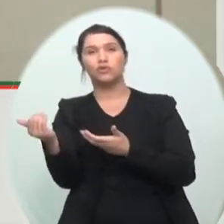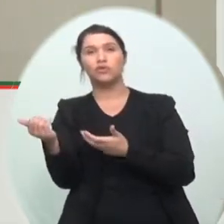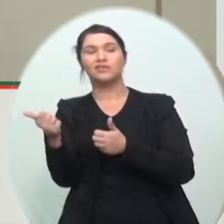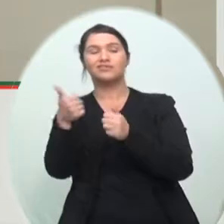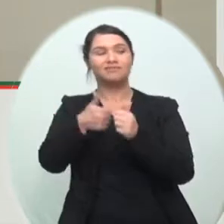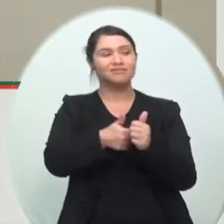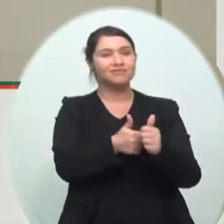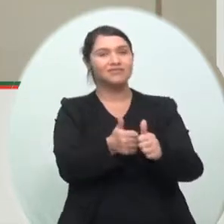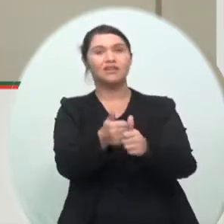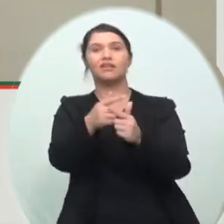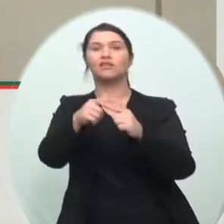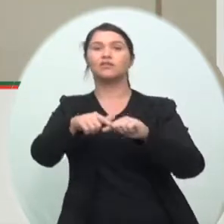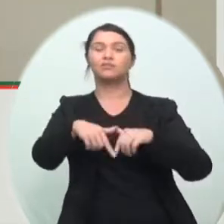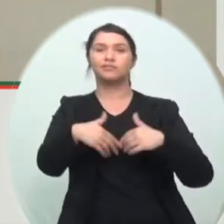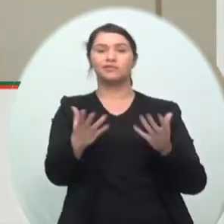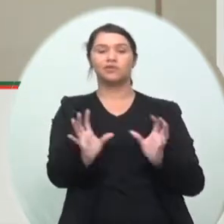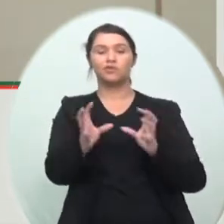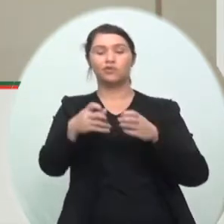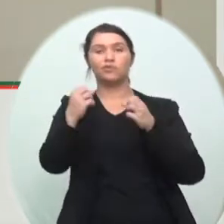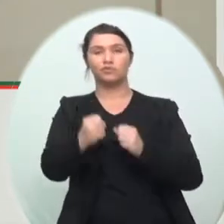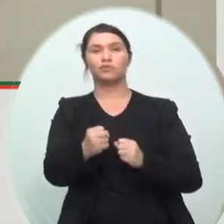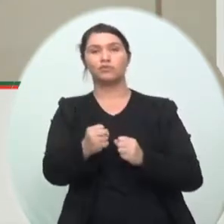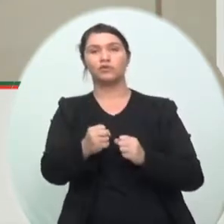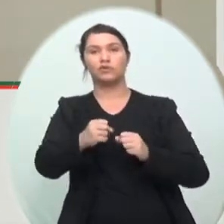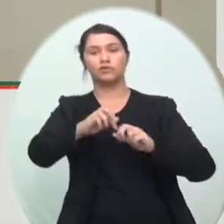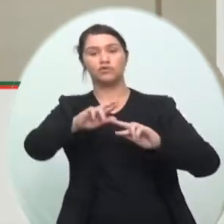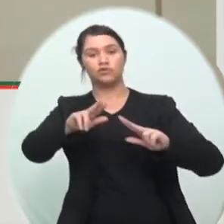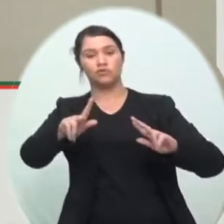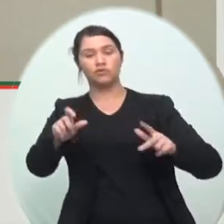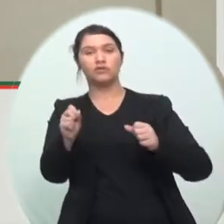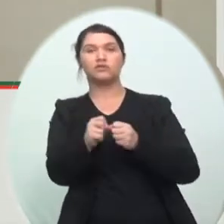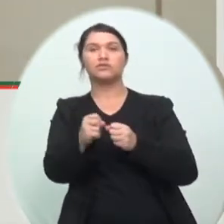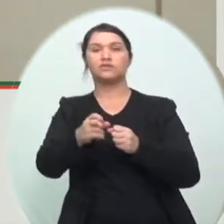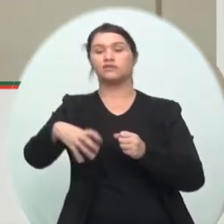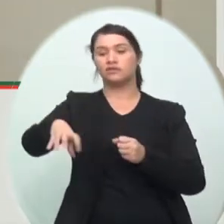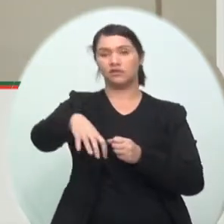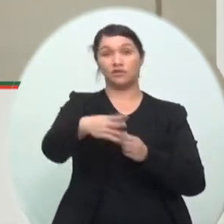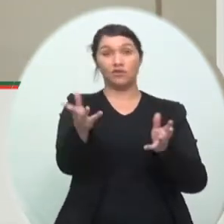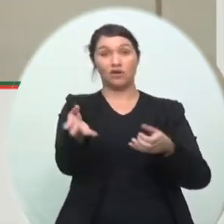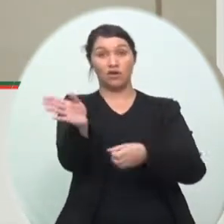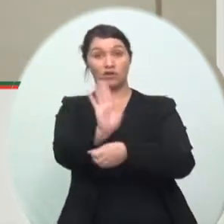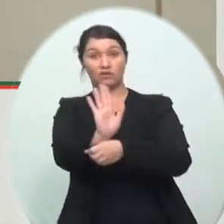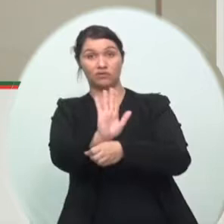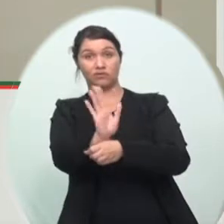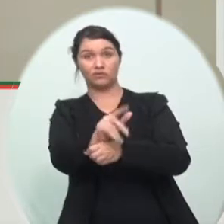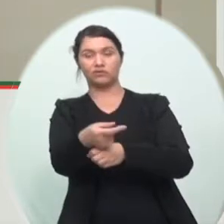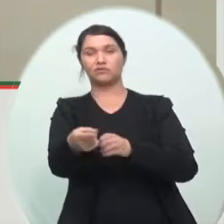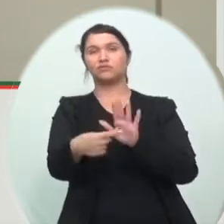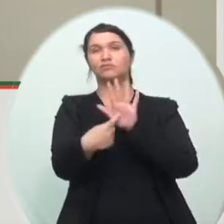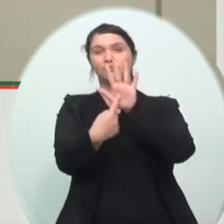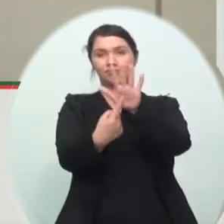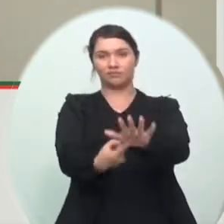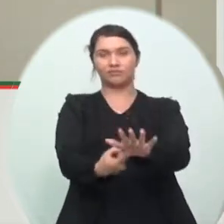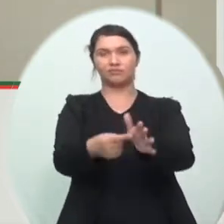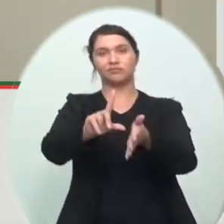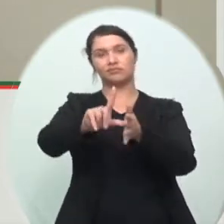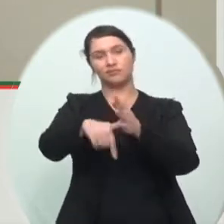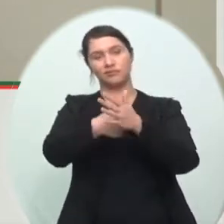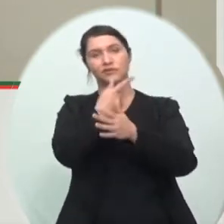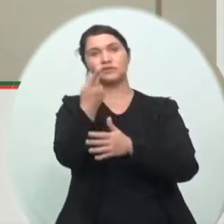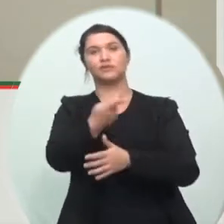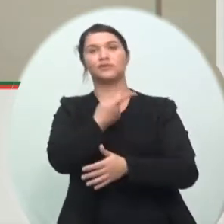fizesse a diferença na nossa região, seu Jorge. Nós vamos ver um vídeo e depois eu vou continuar falando,